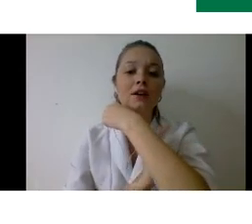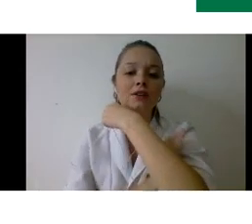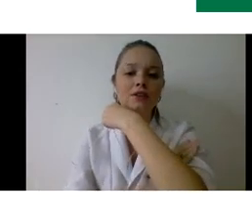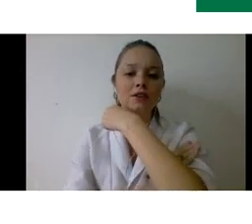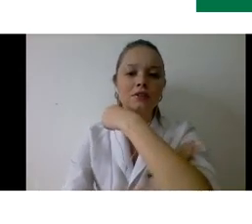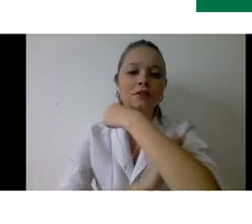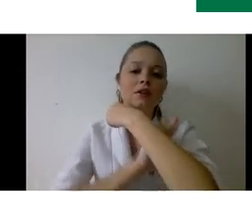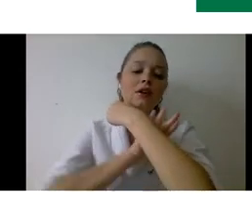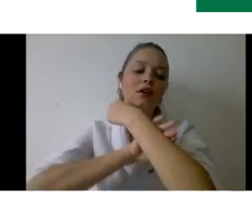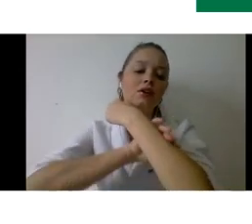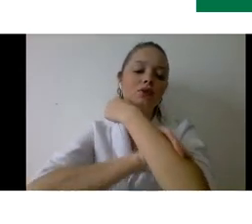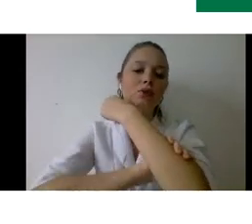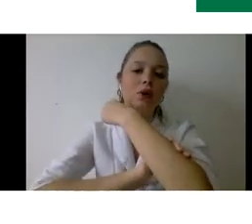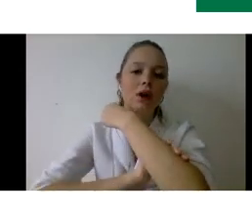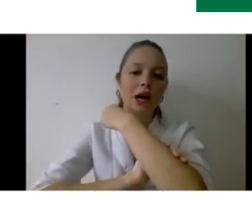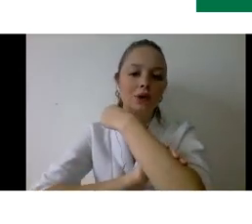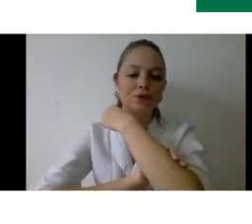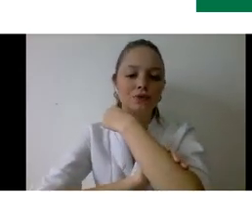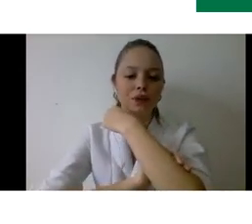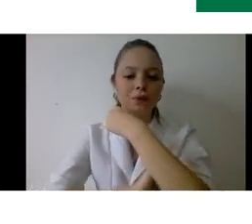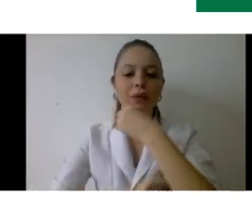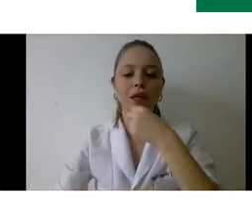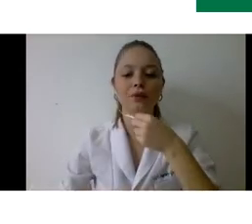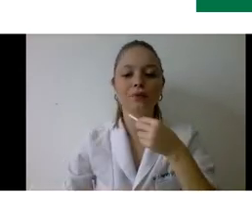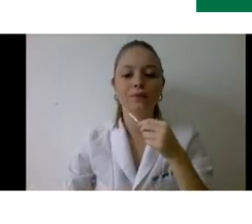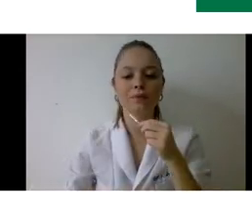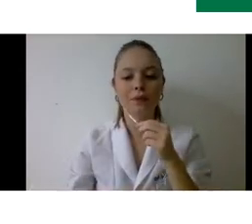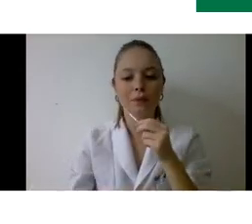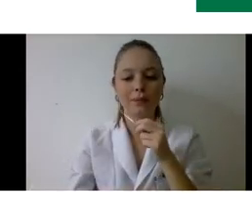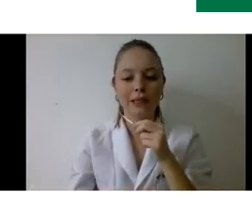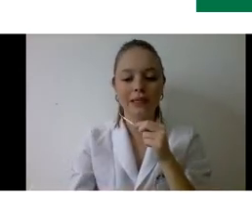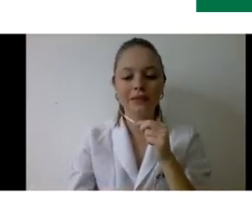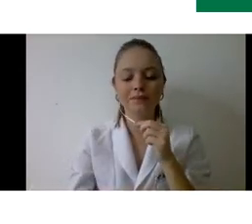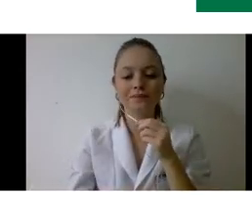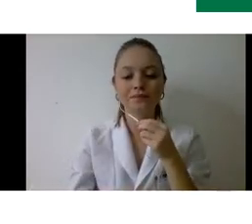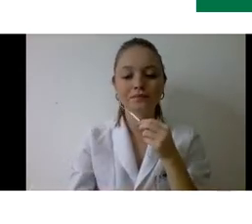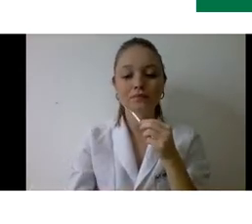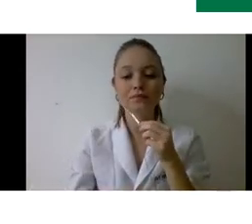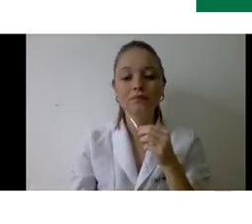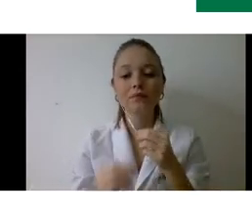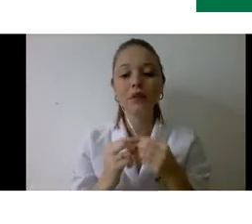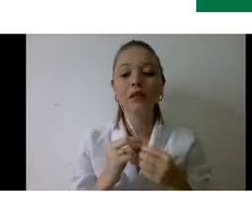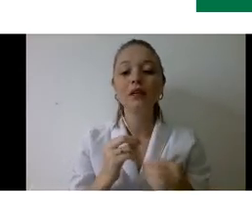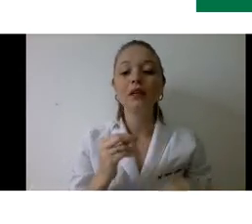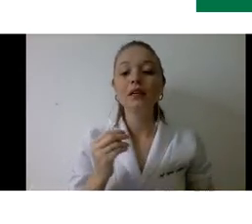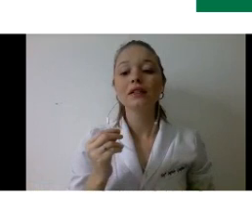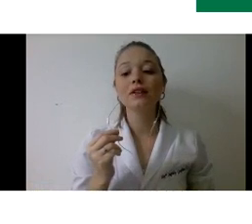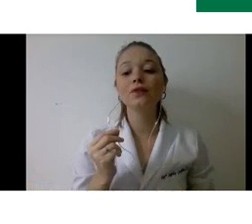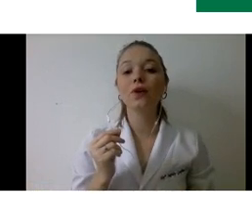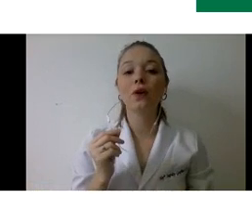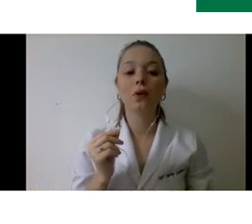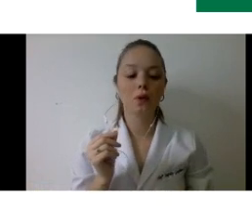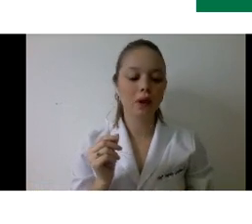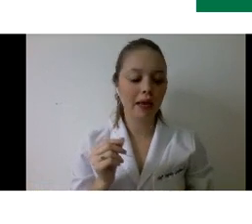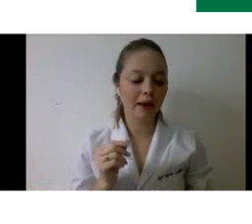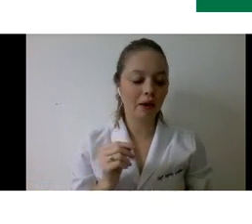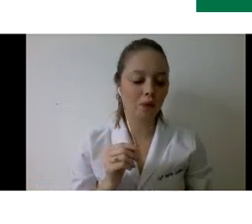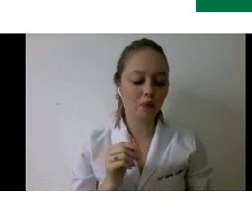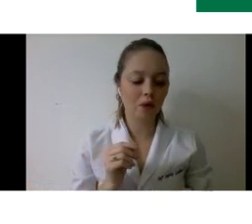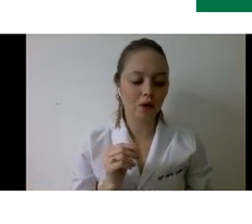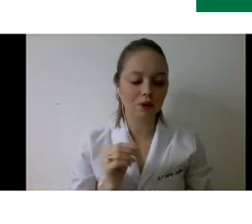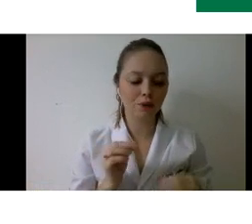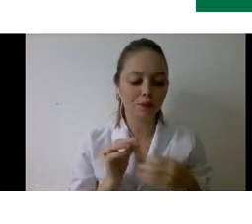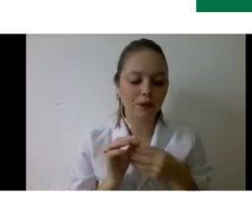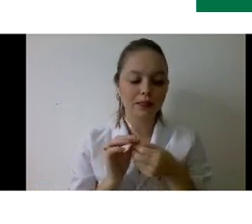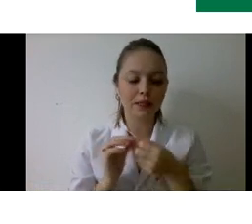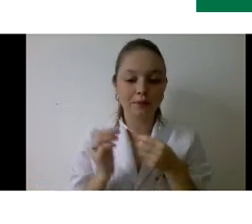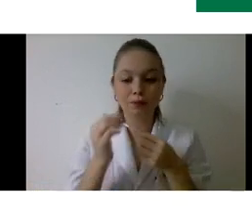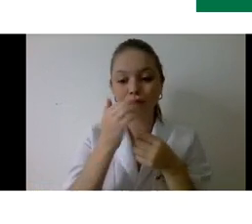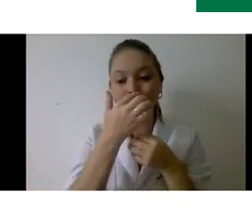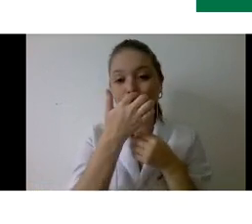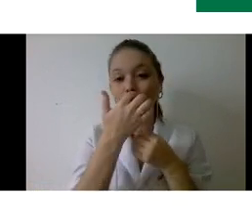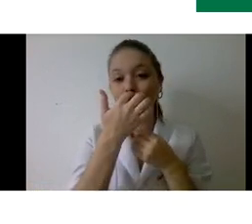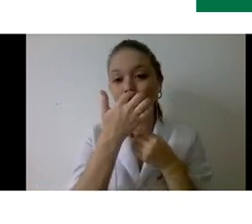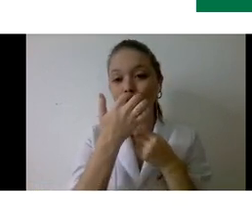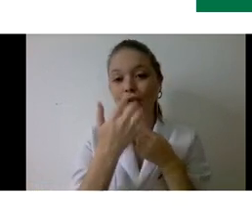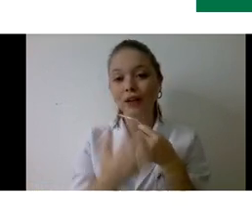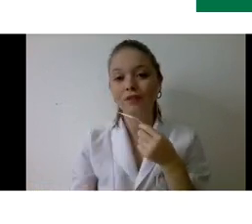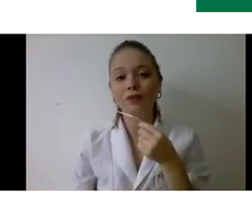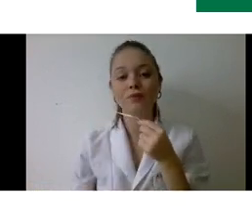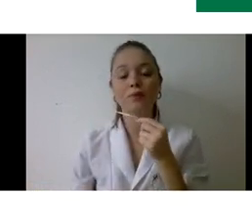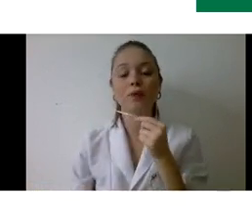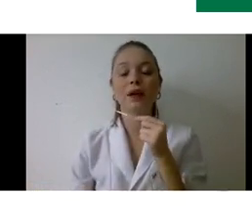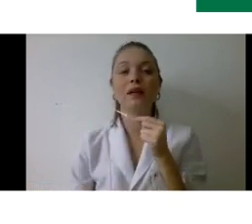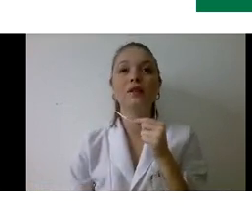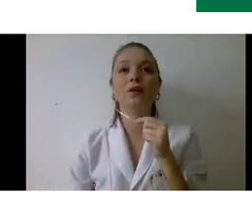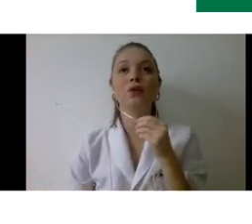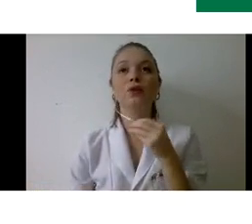Que é antes do local do ferimento, beleza? Se for um corte, por exemplo,